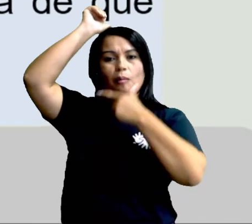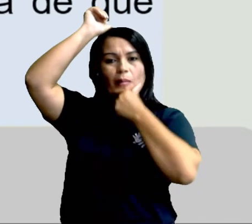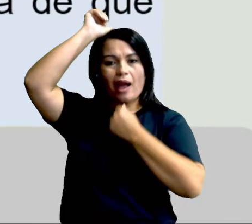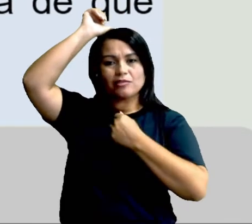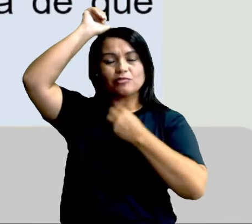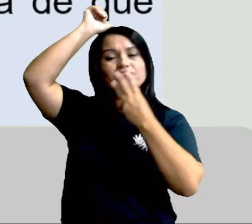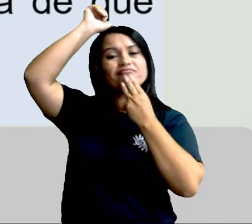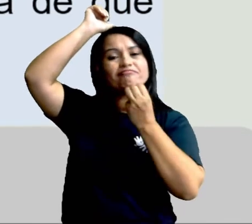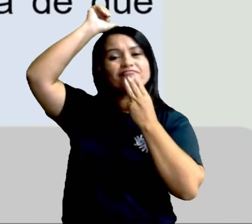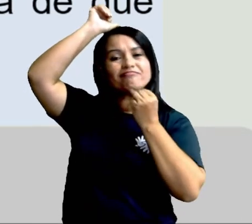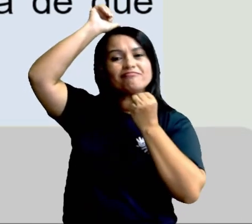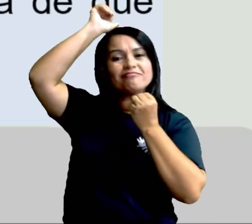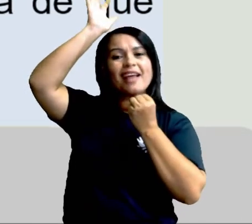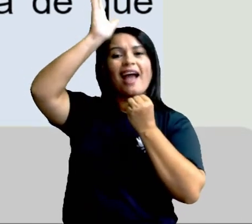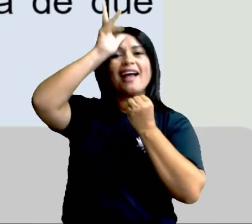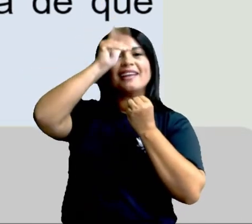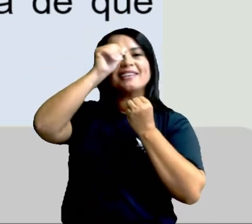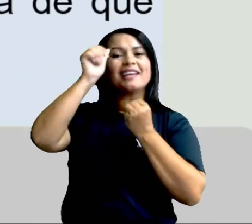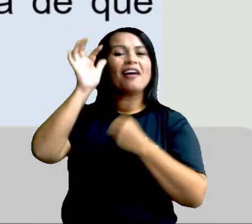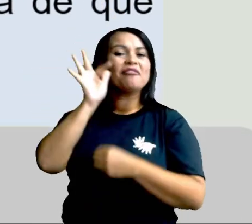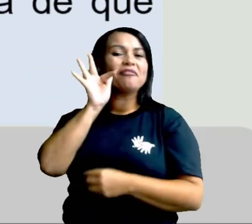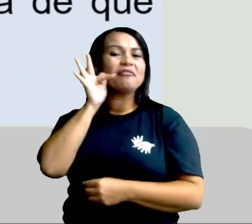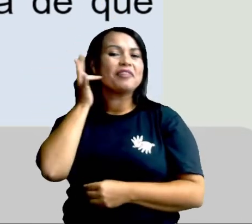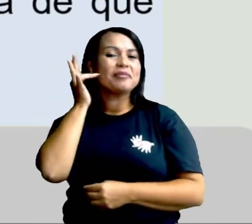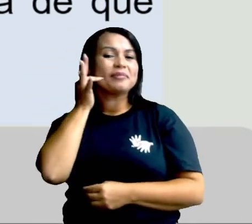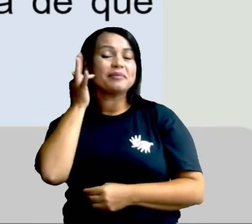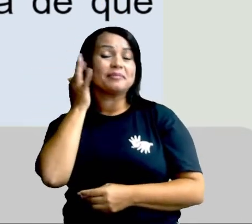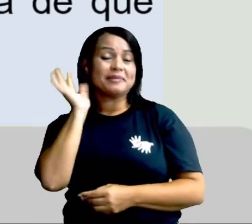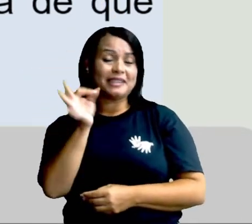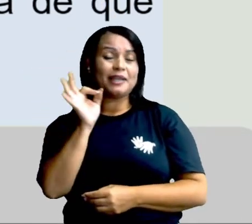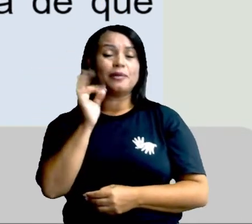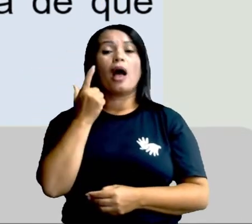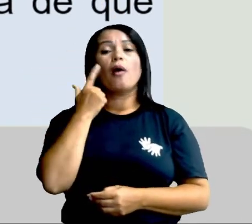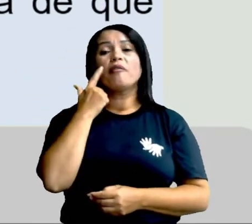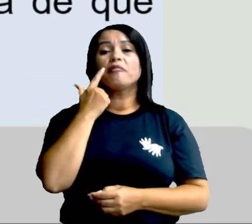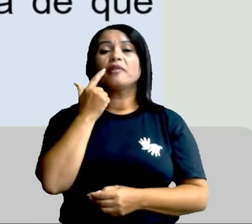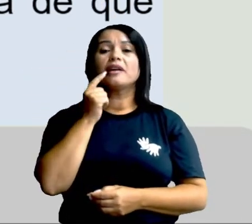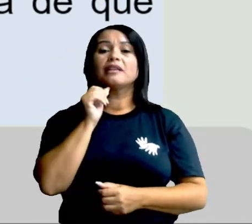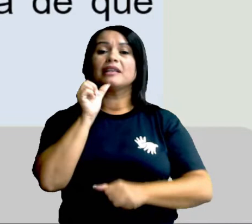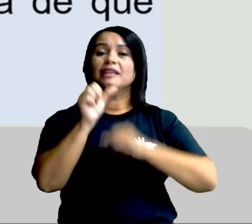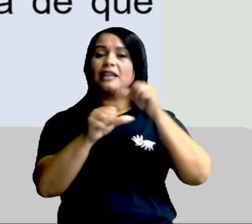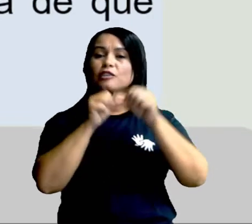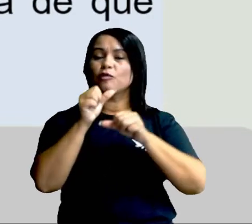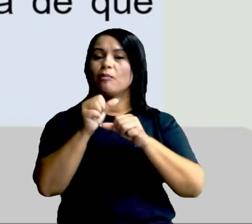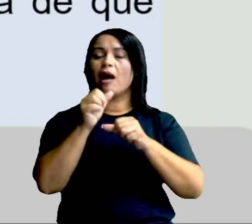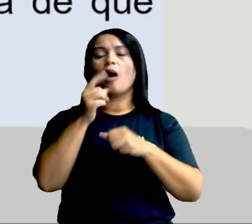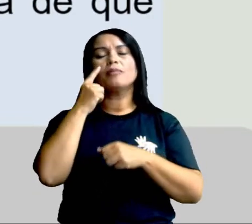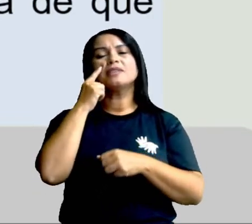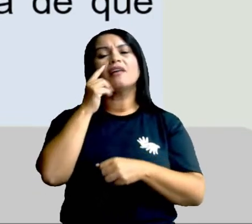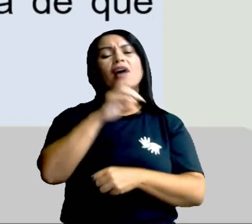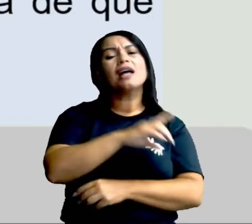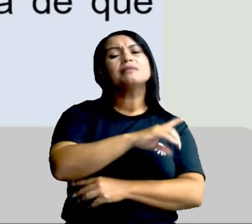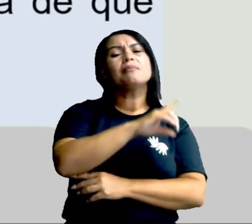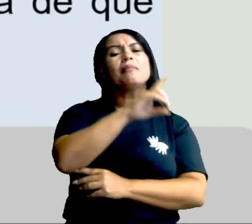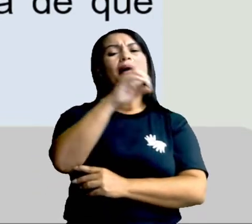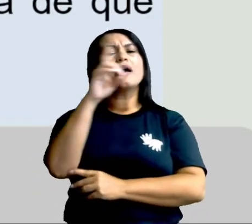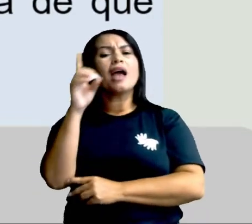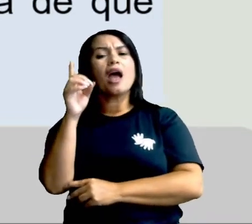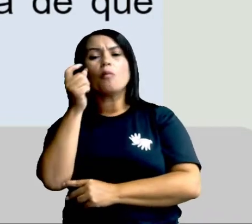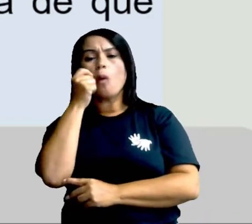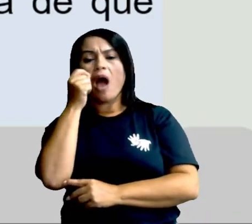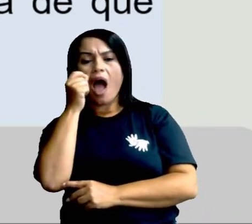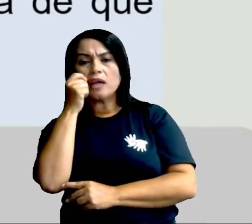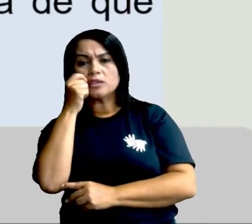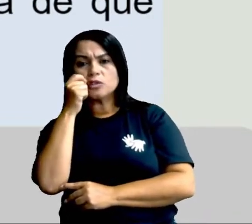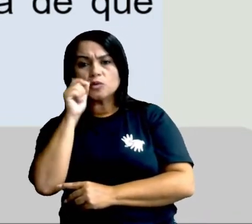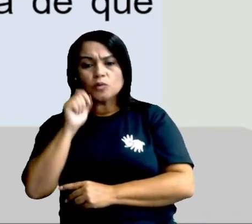também transformar um trechinho do texto, tá? Eu tenho aqui, certa manhã, um ratinho saiu do